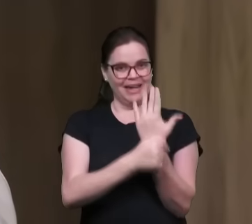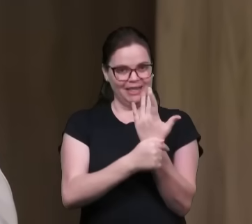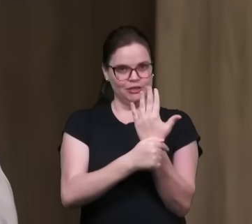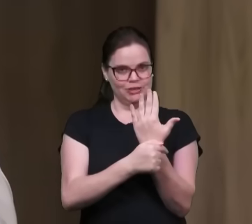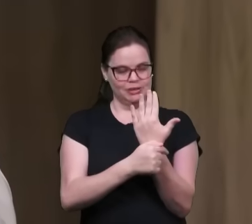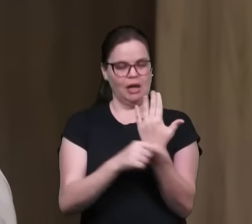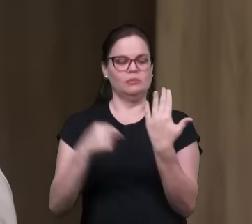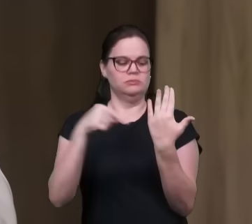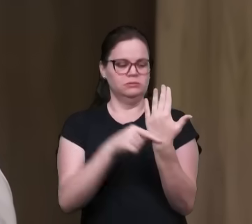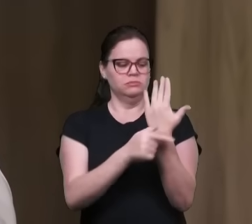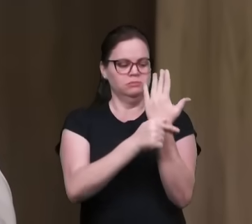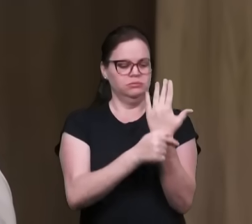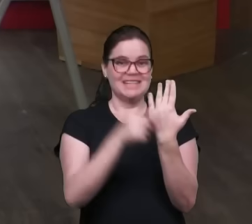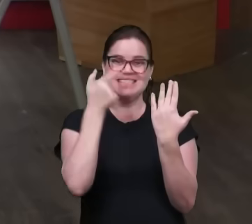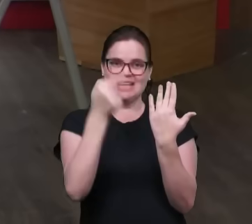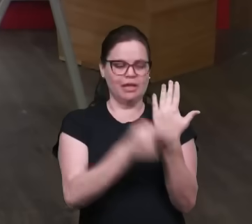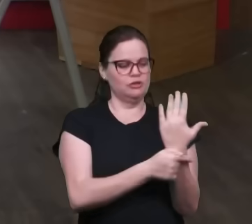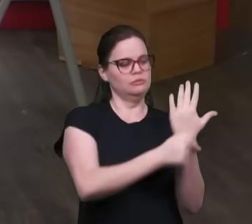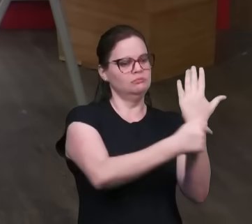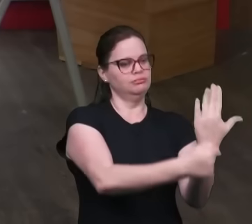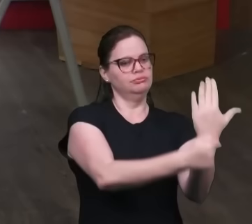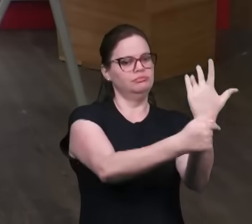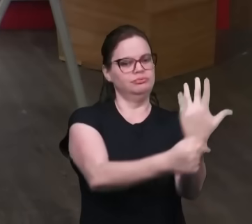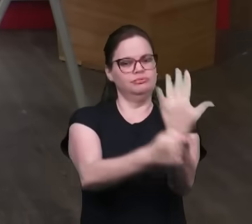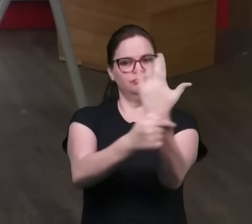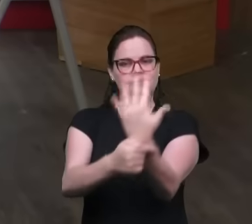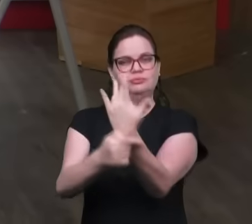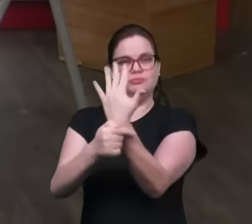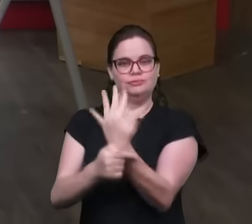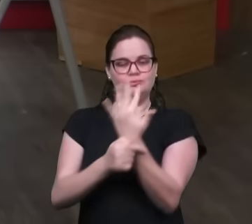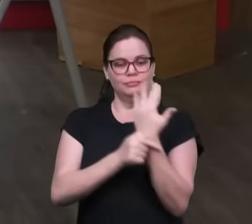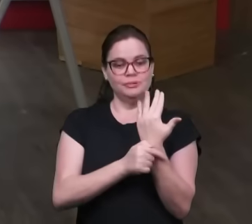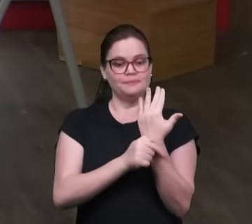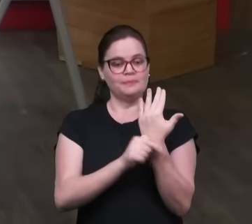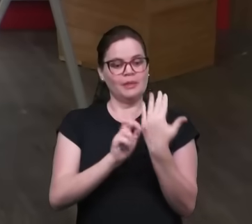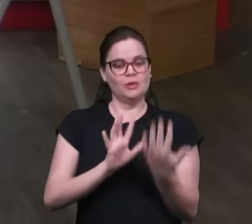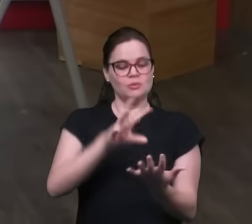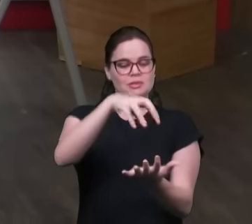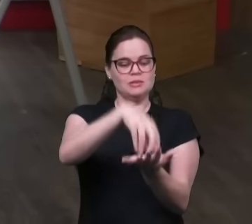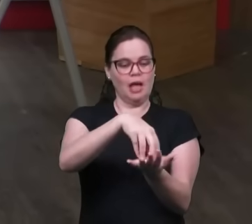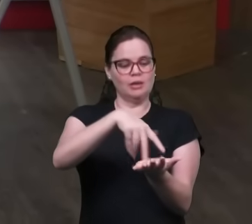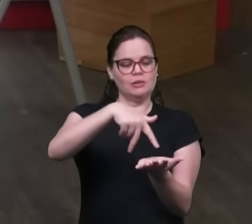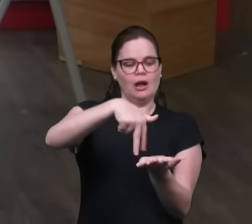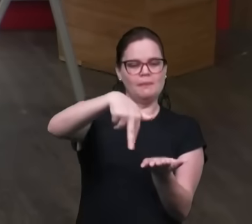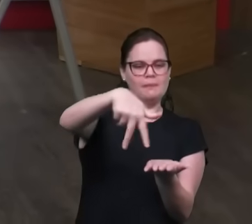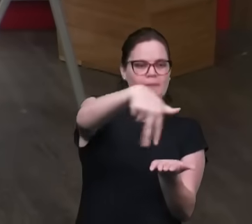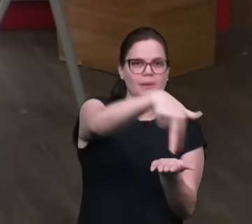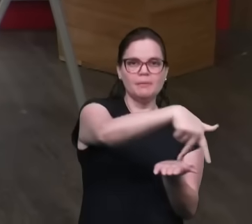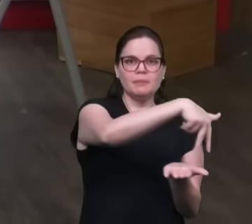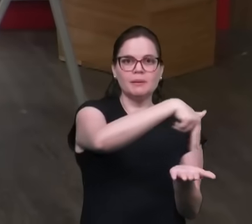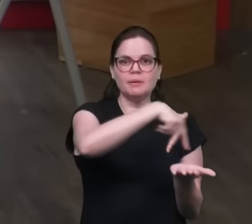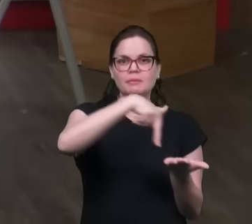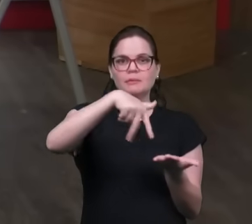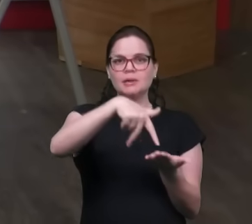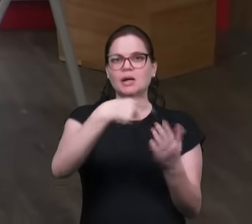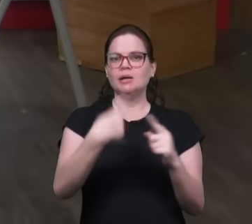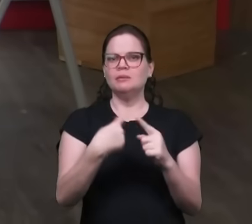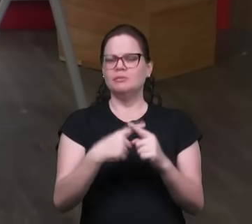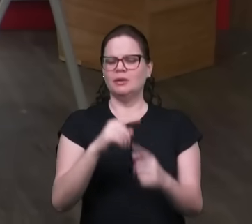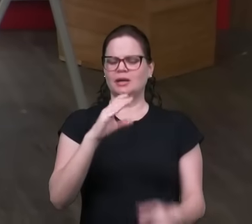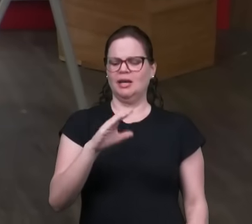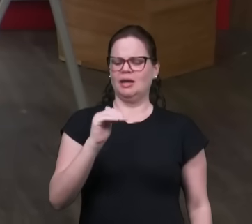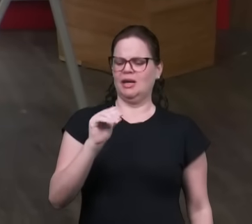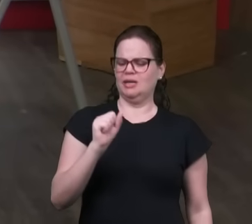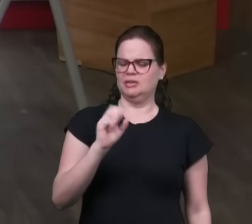os mistérios, né? Das 7 estrelas e também dos 7 castiçais. Por que castiçais? É interessante essa